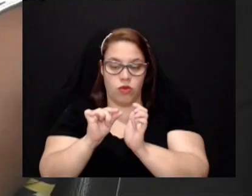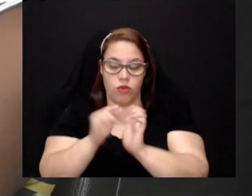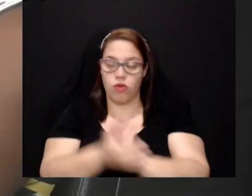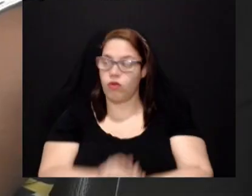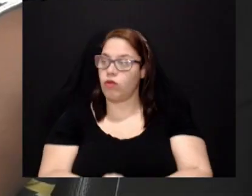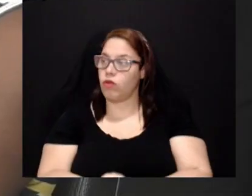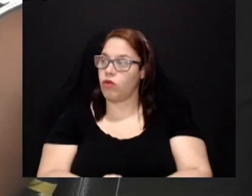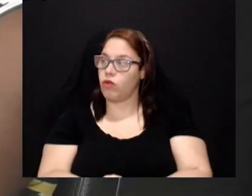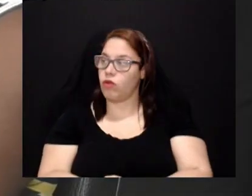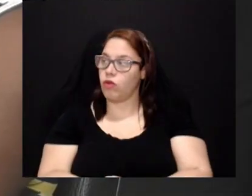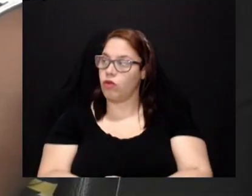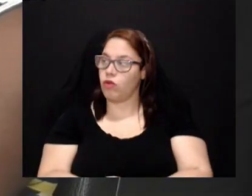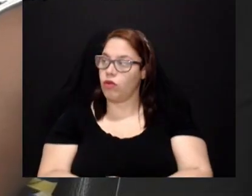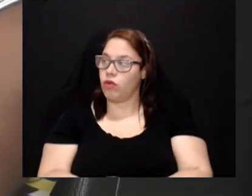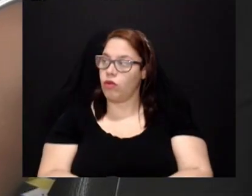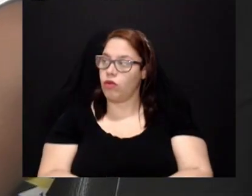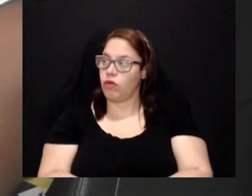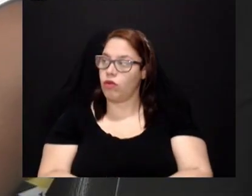a